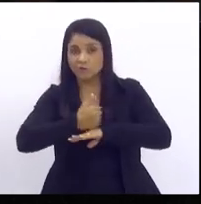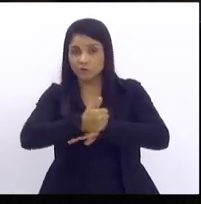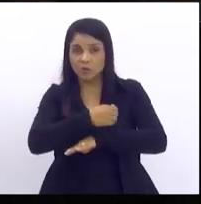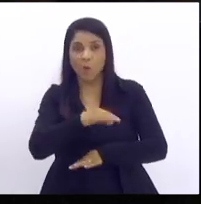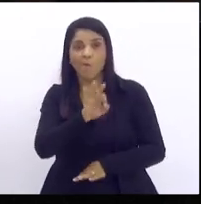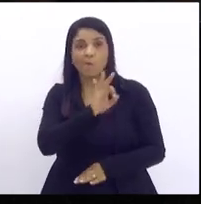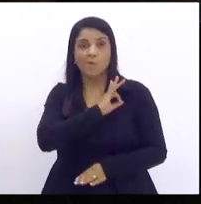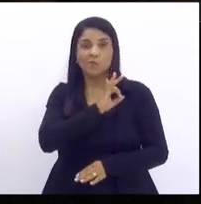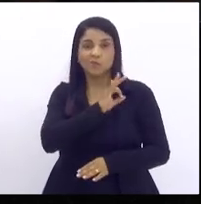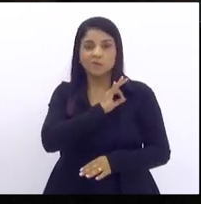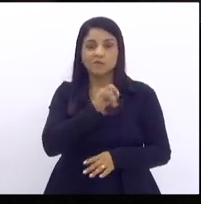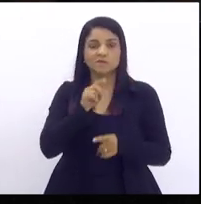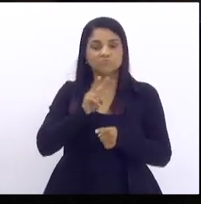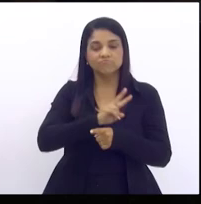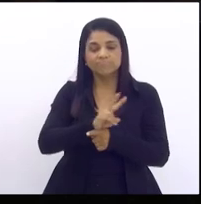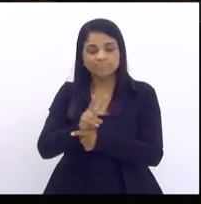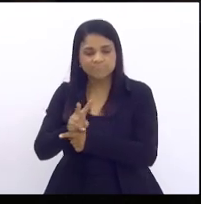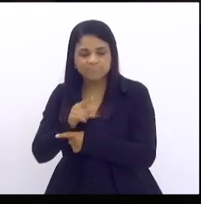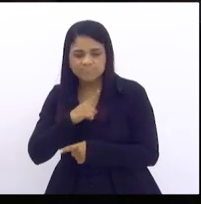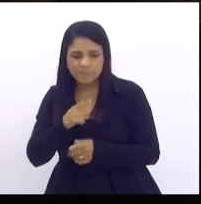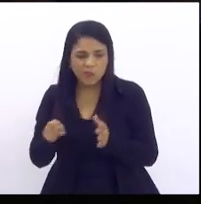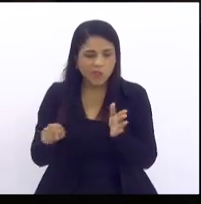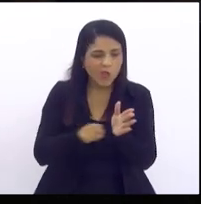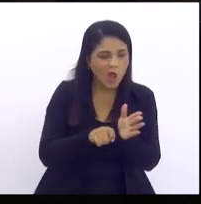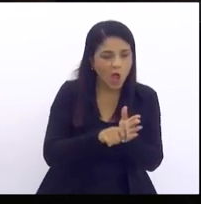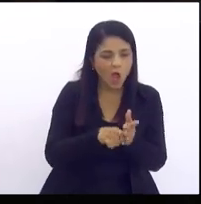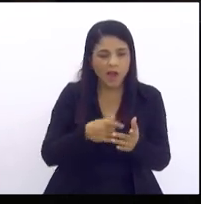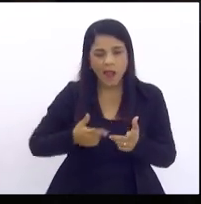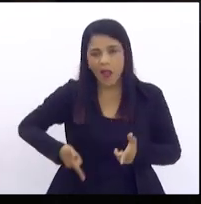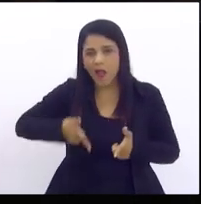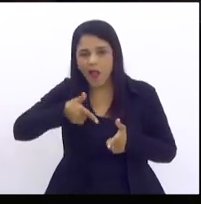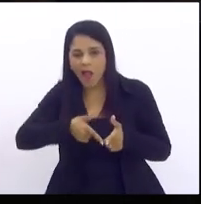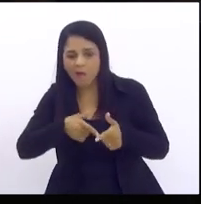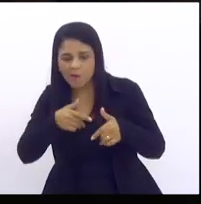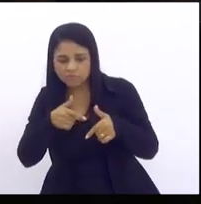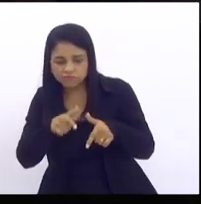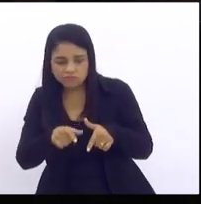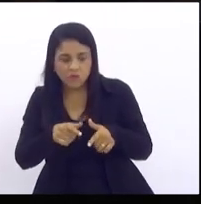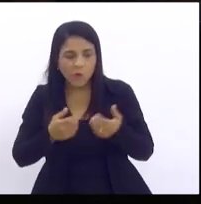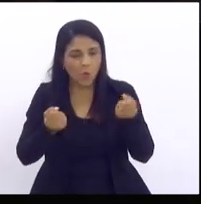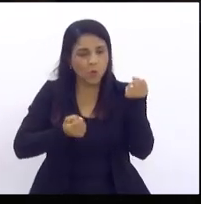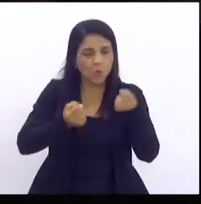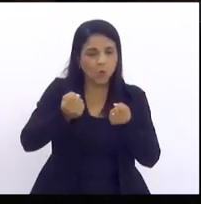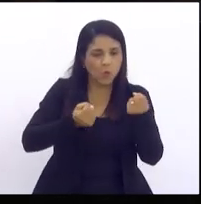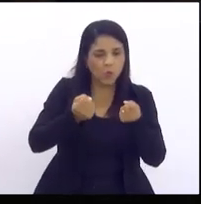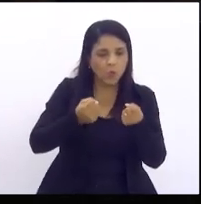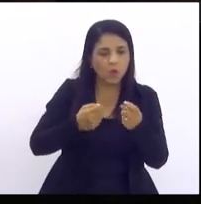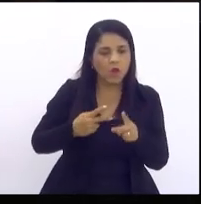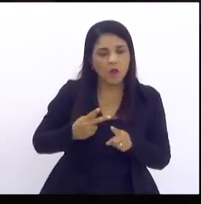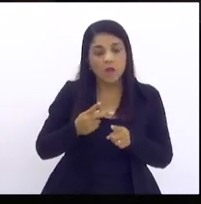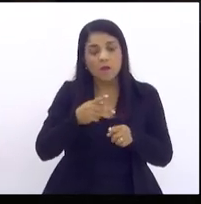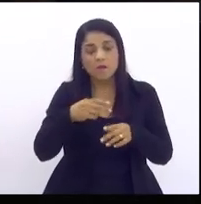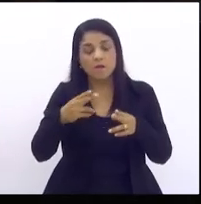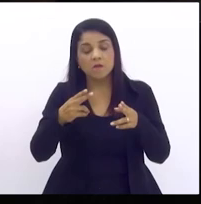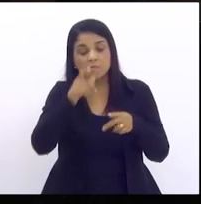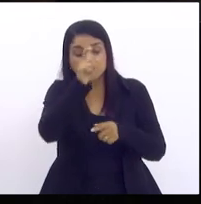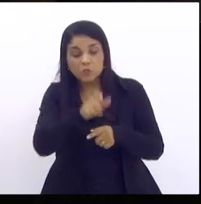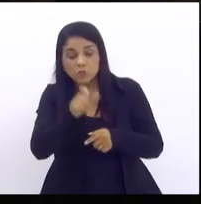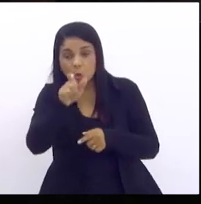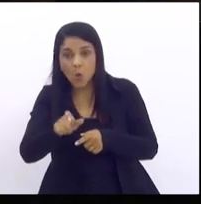carro tem arma, tem droga, tem alguém sequestrado, está sendo pilotado por alguém que está procurado pela polícia, etc.,